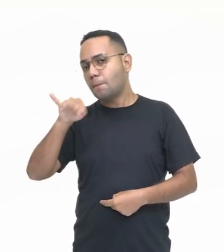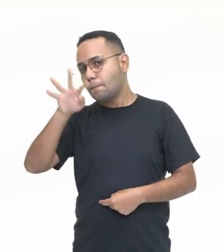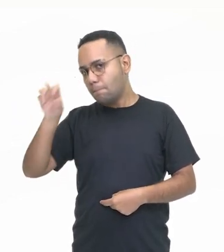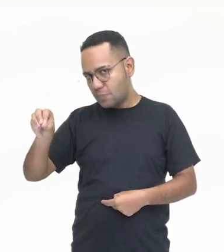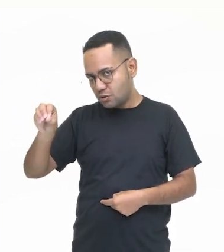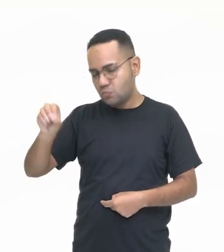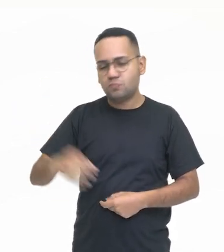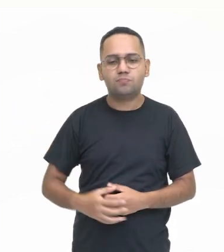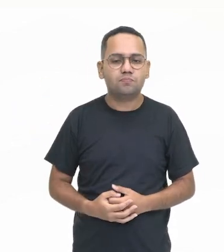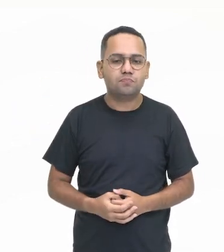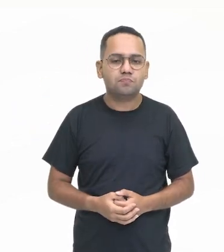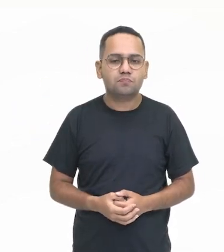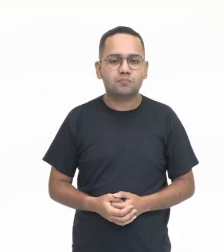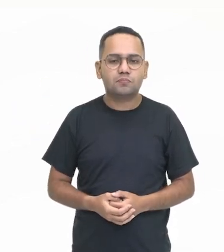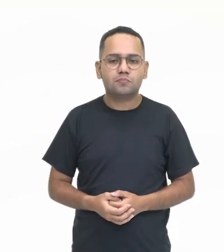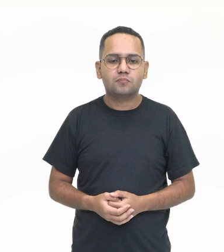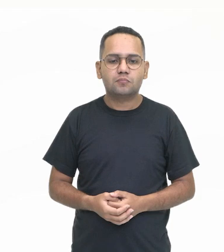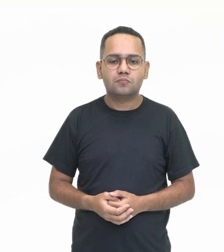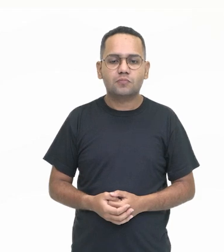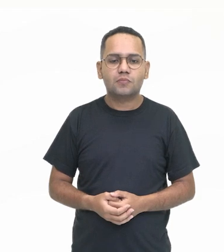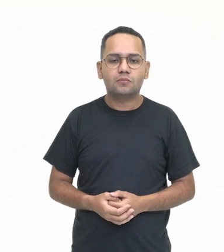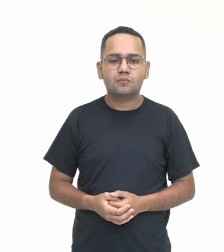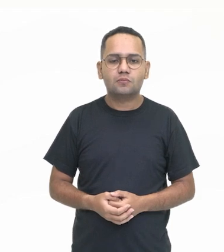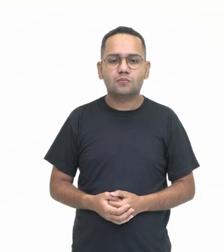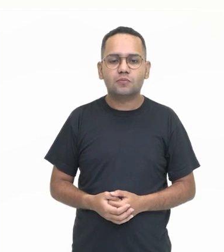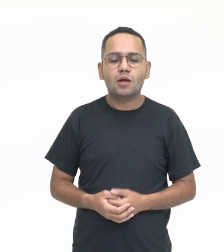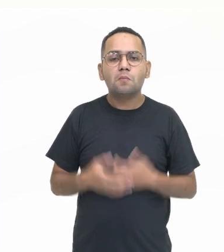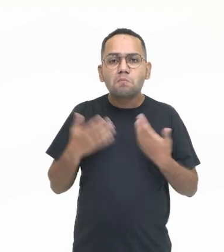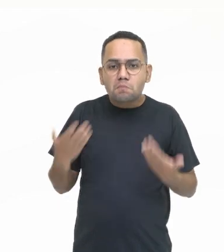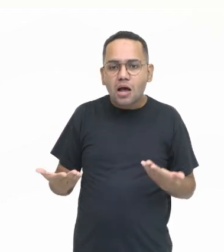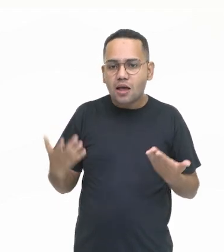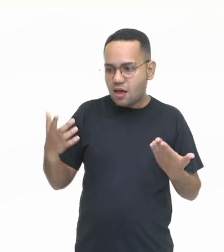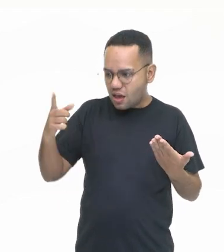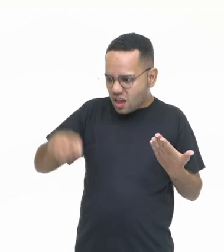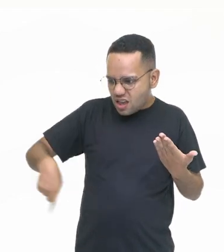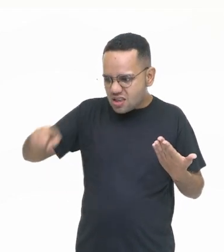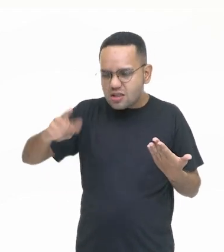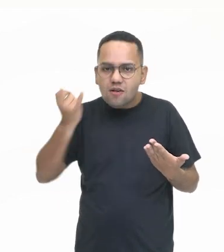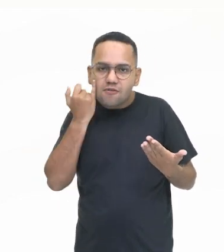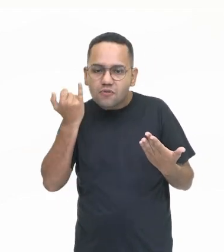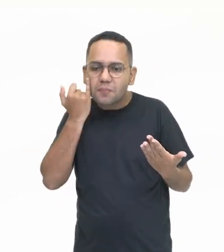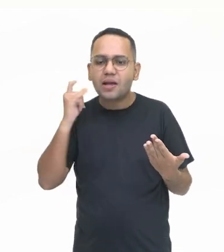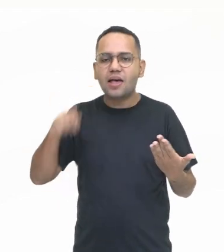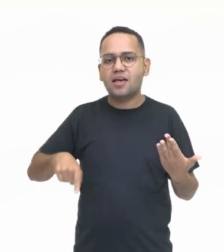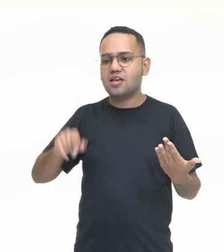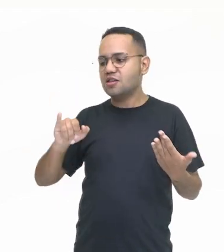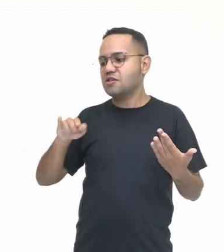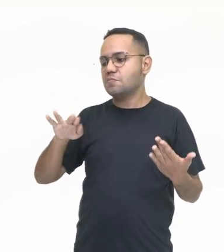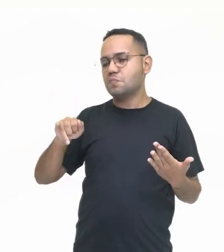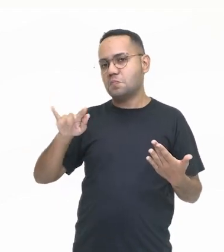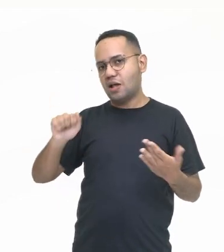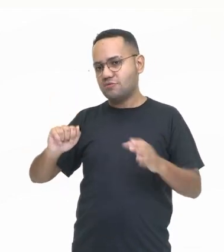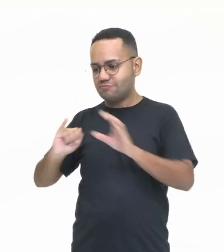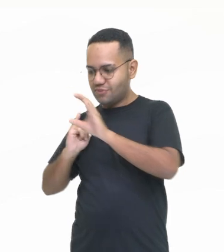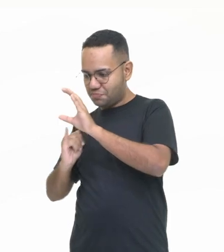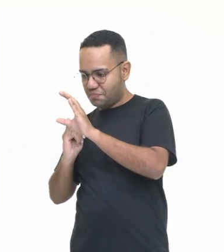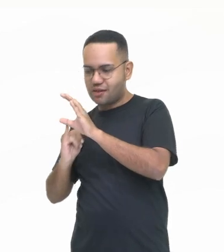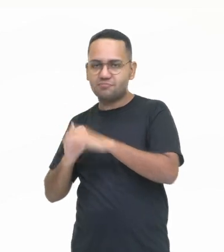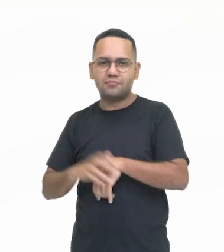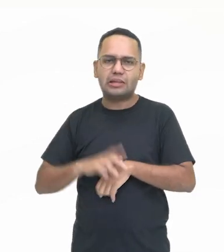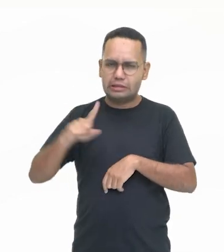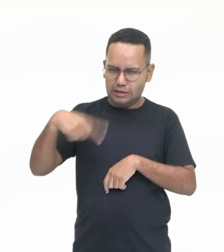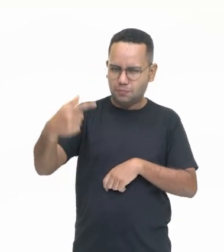que passaram aí pela lei de função, nós chamamos de imagem. Daqui a pouco a gente vê com mais detalhes todas